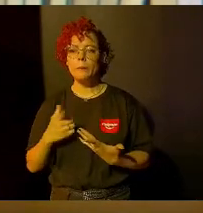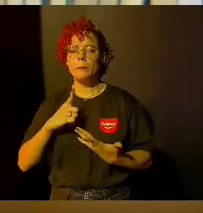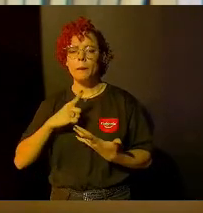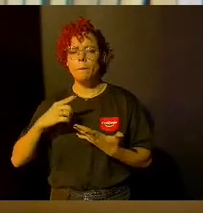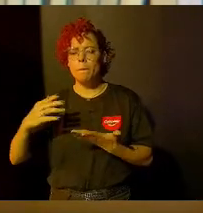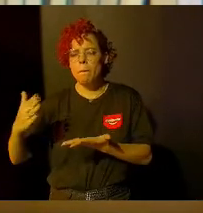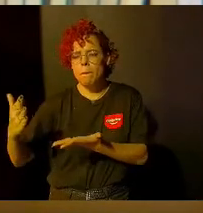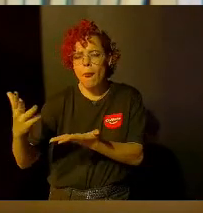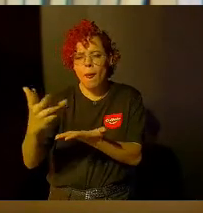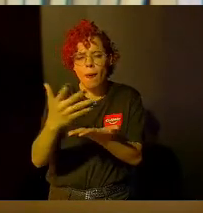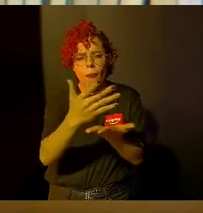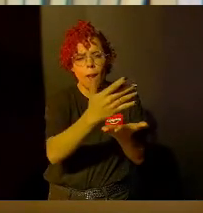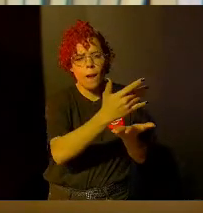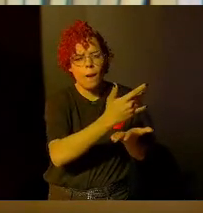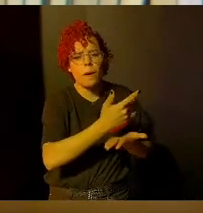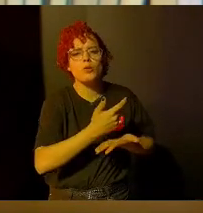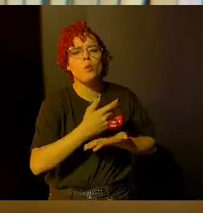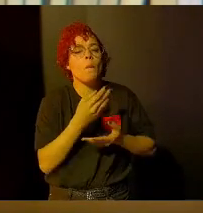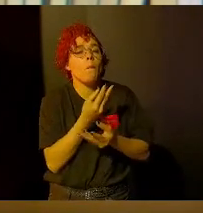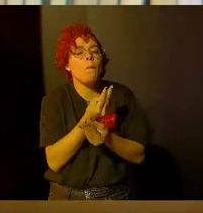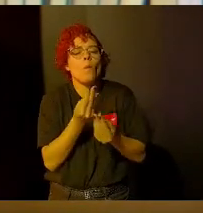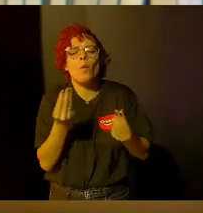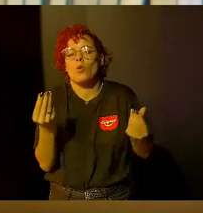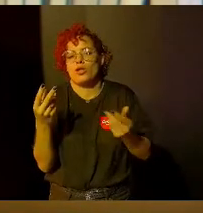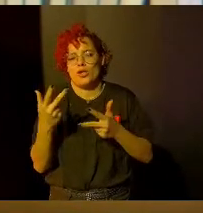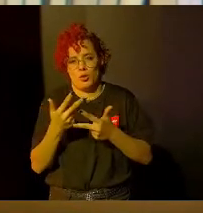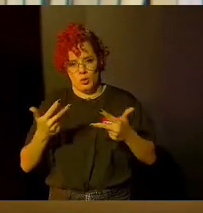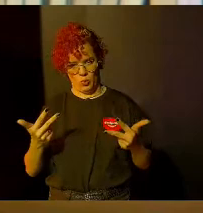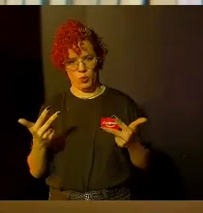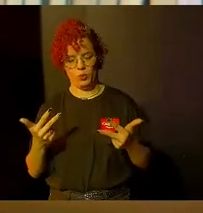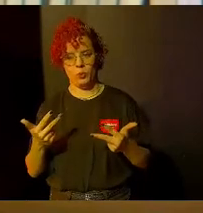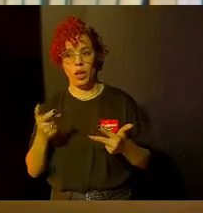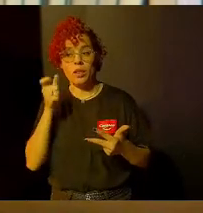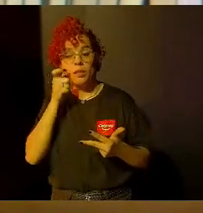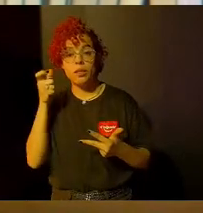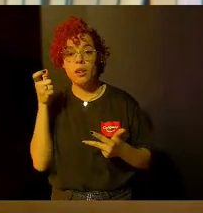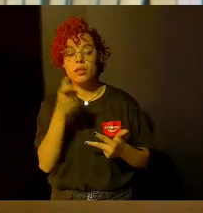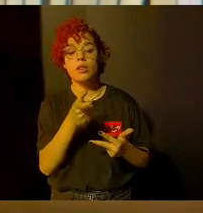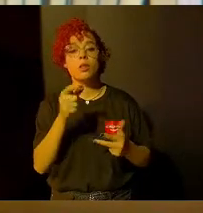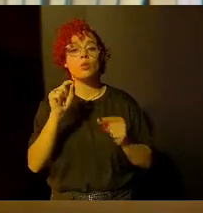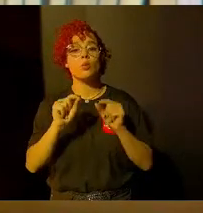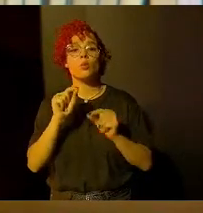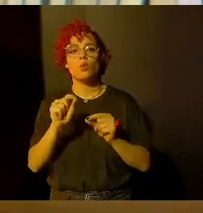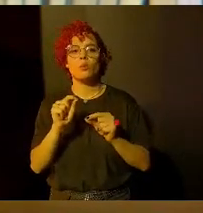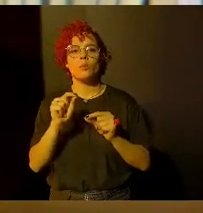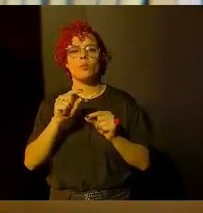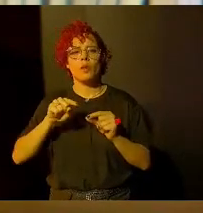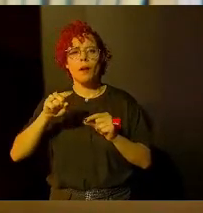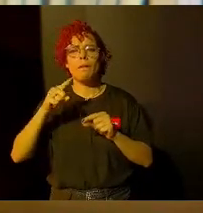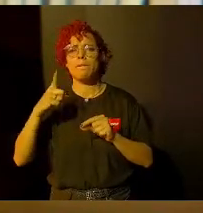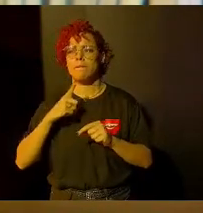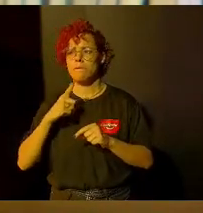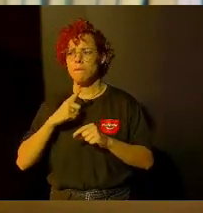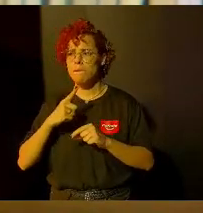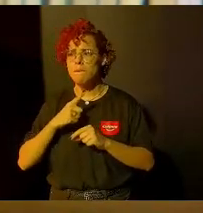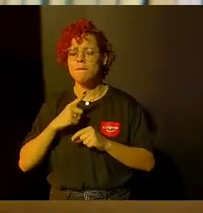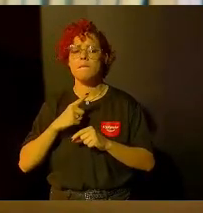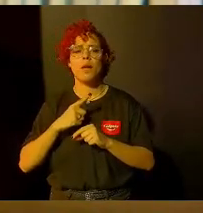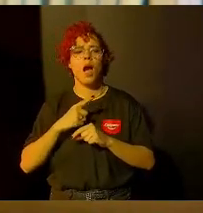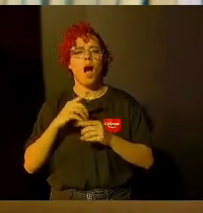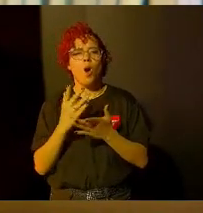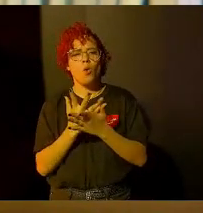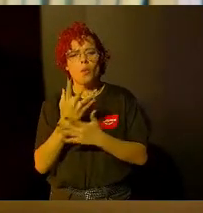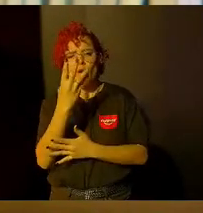de muitas coisas mas é interessante isso né mesmo você tendo materialidade algumas poucas fotos né